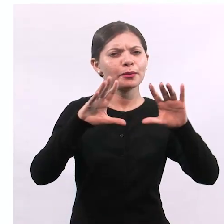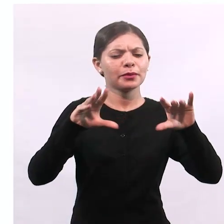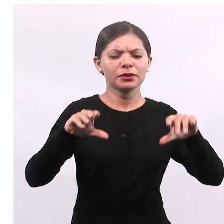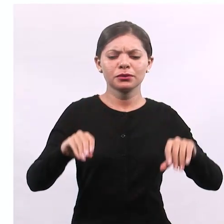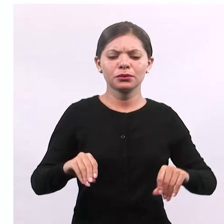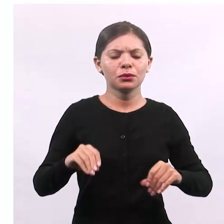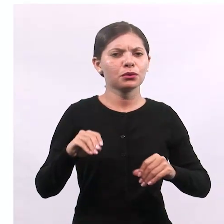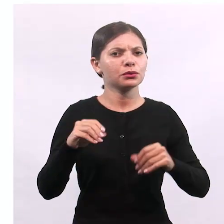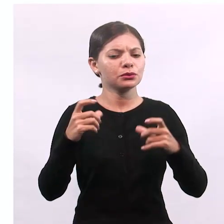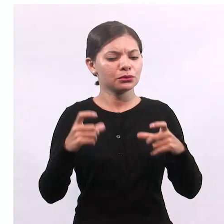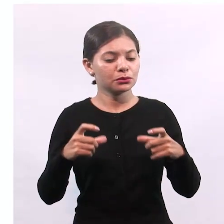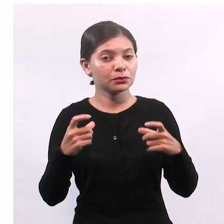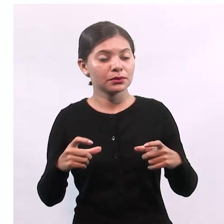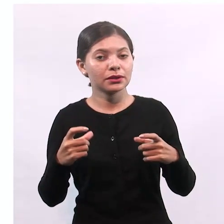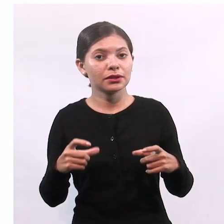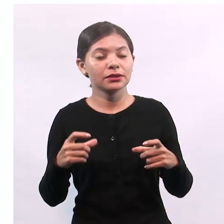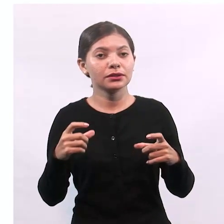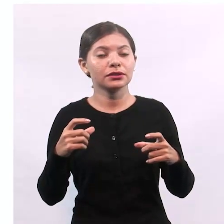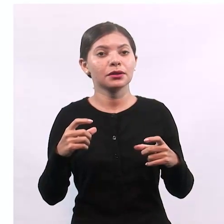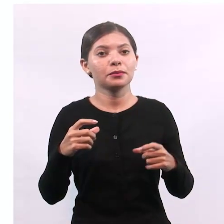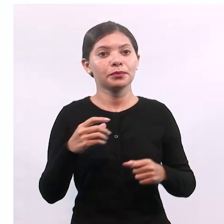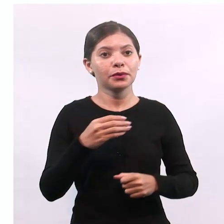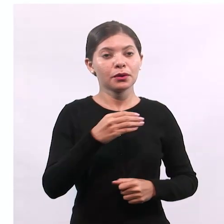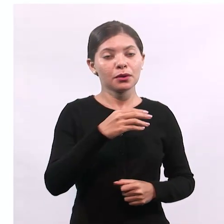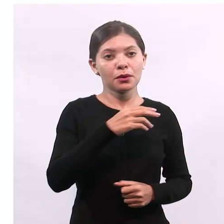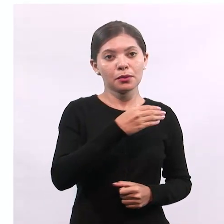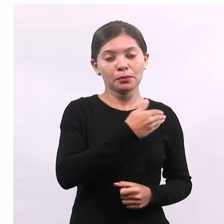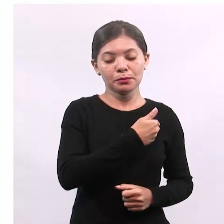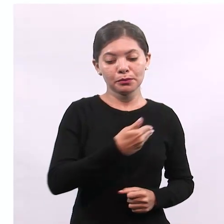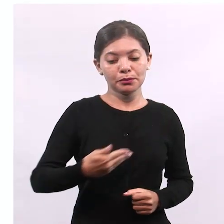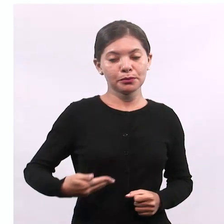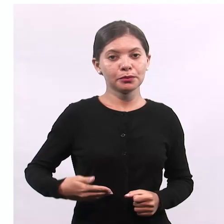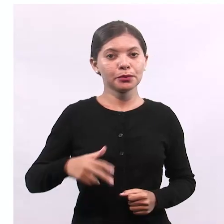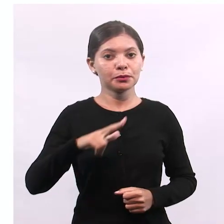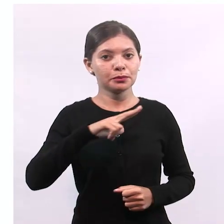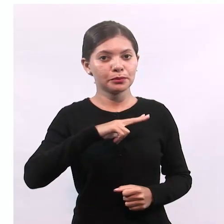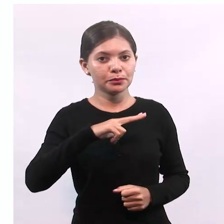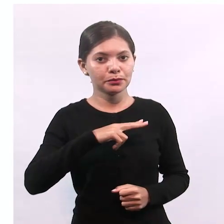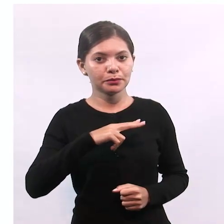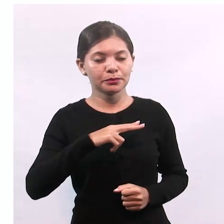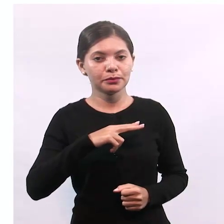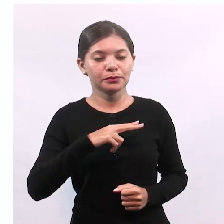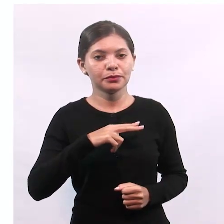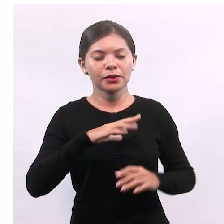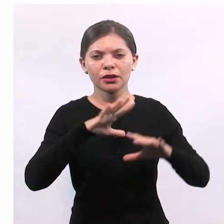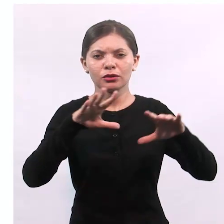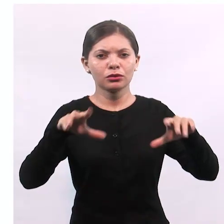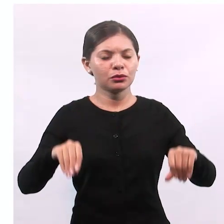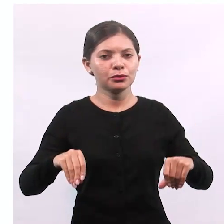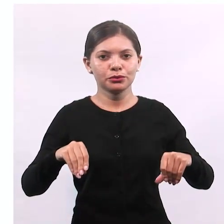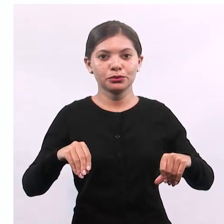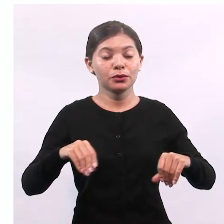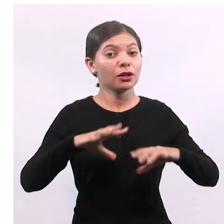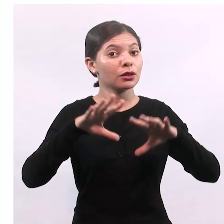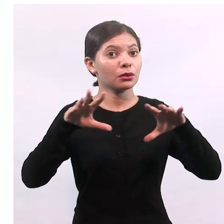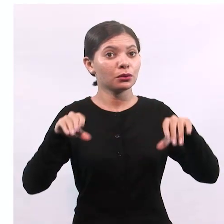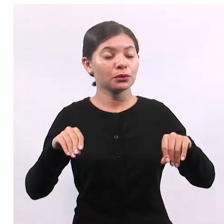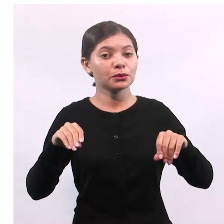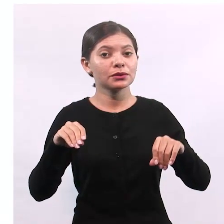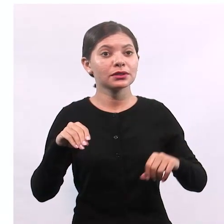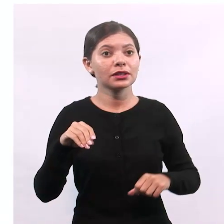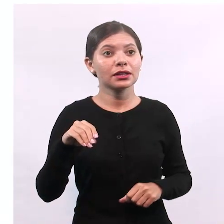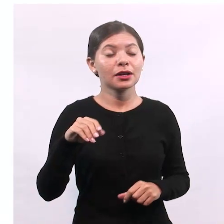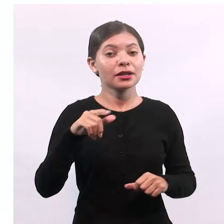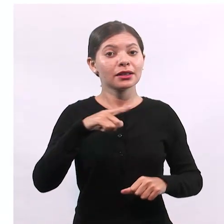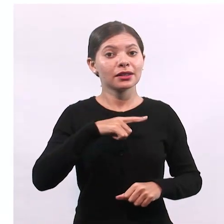estabelecimentos de ensino público e ainda privados todos se são todos população